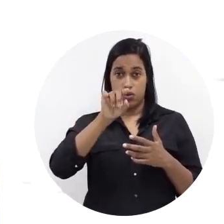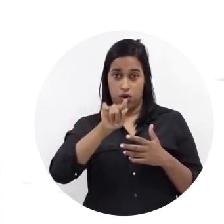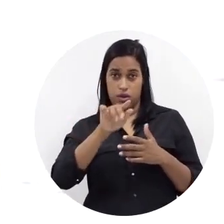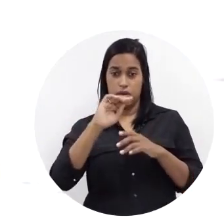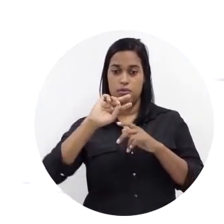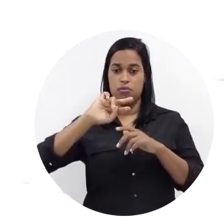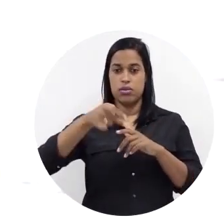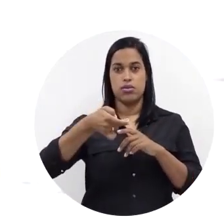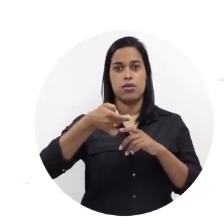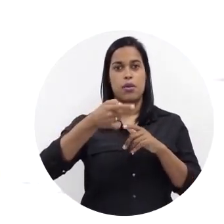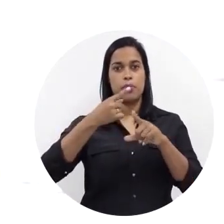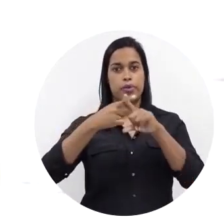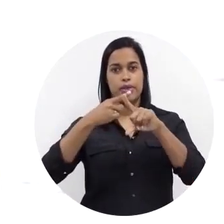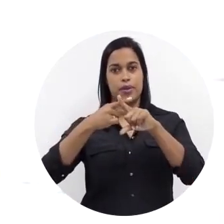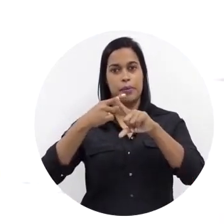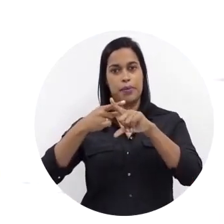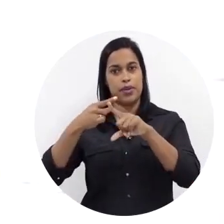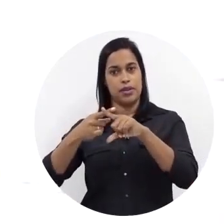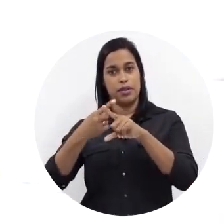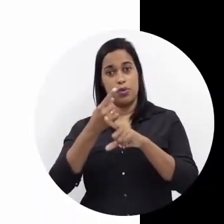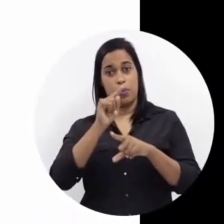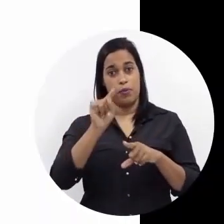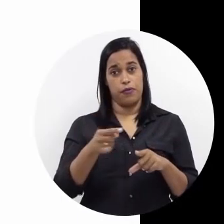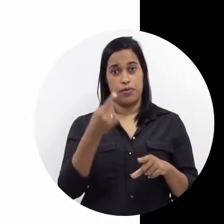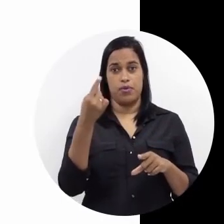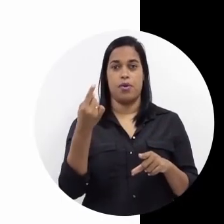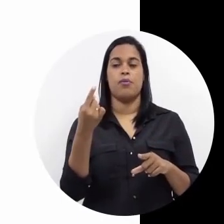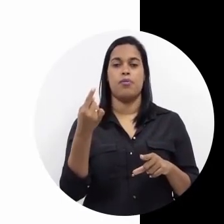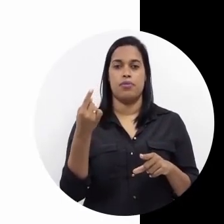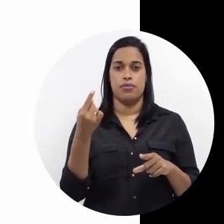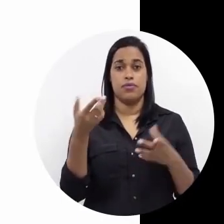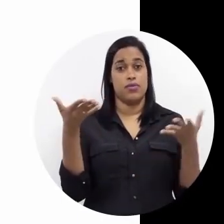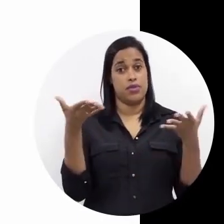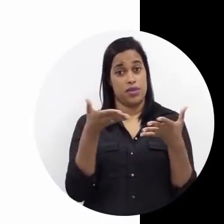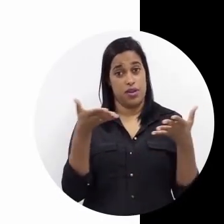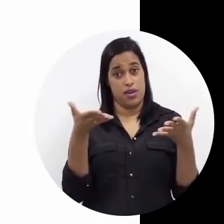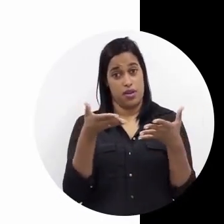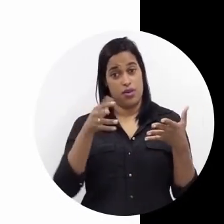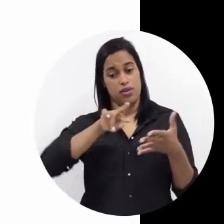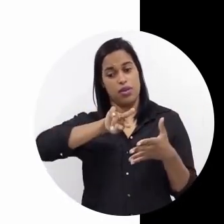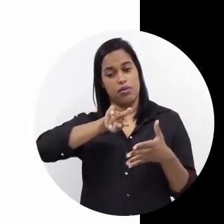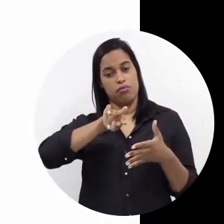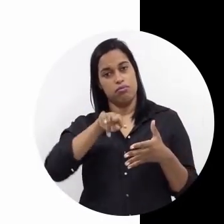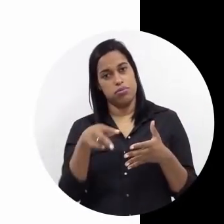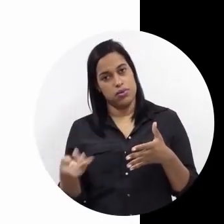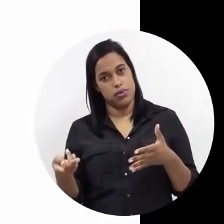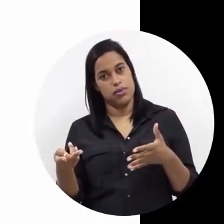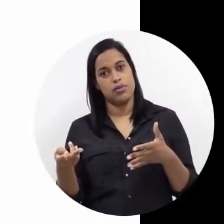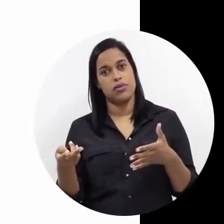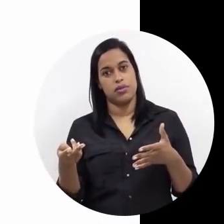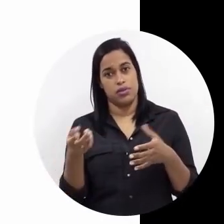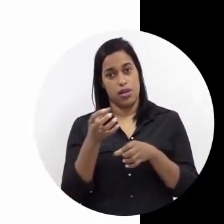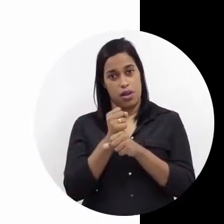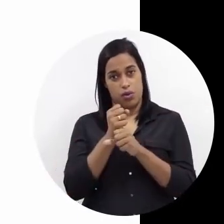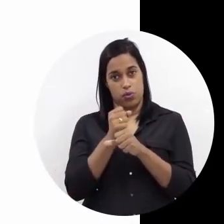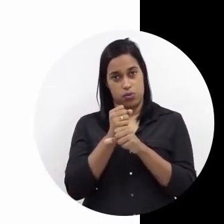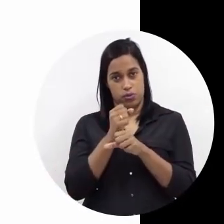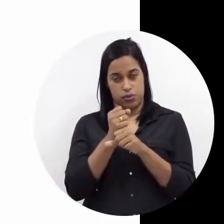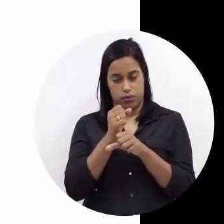multiplicando o valor de log de 1,1. E agora façamos o devido cálculo.